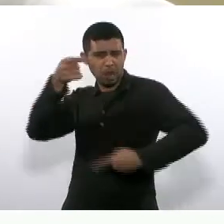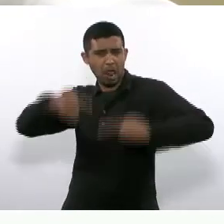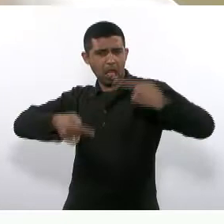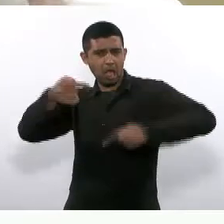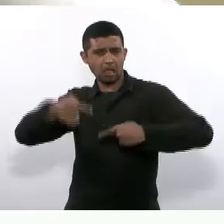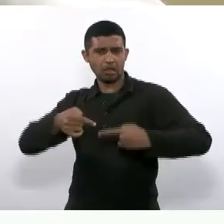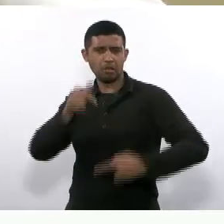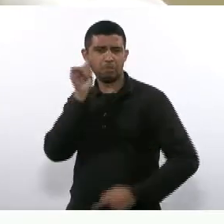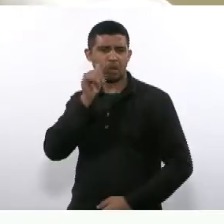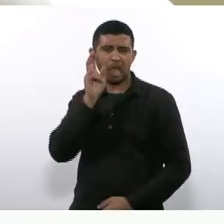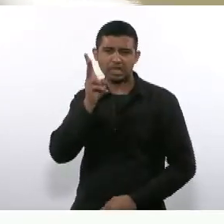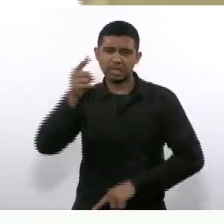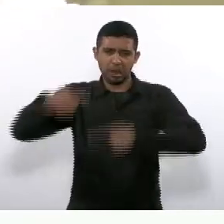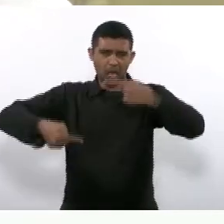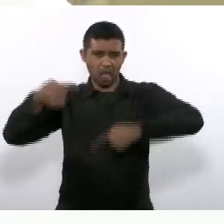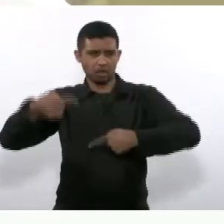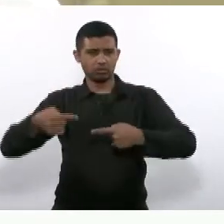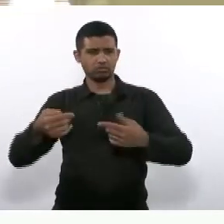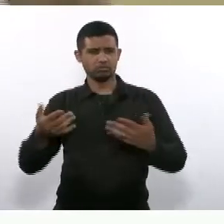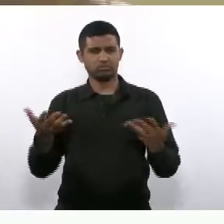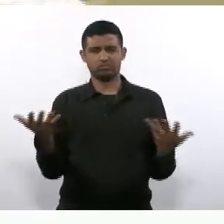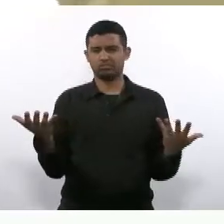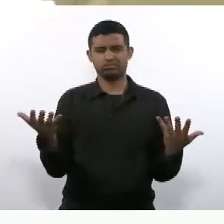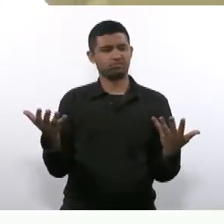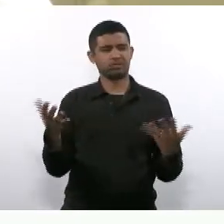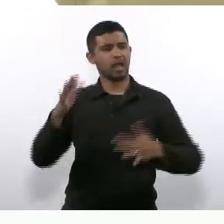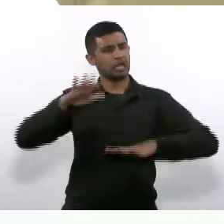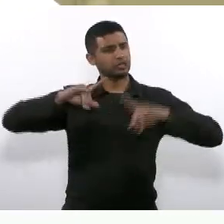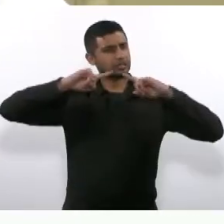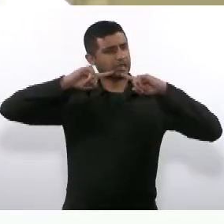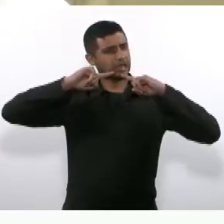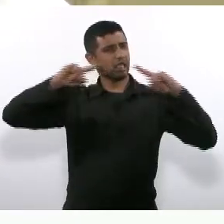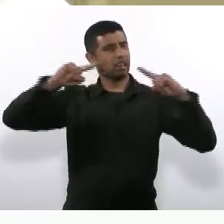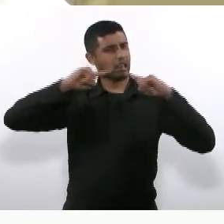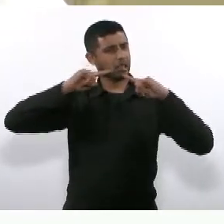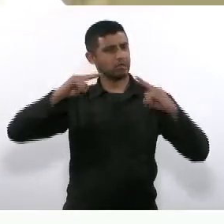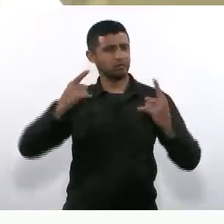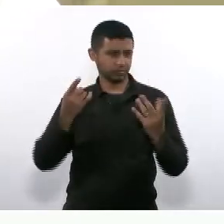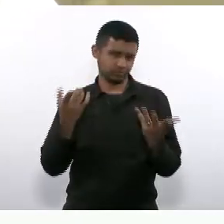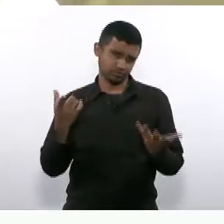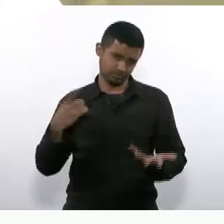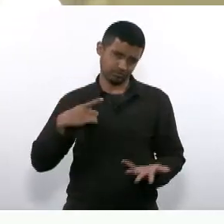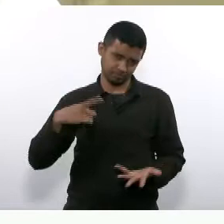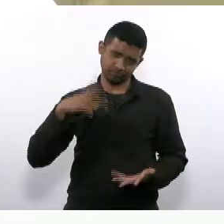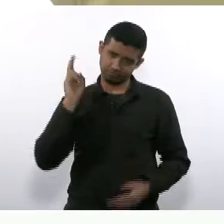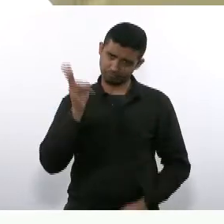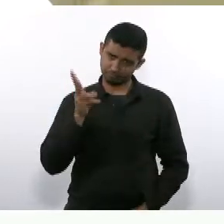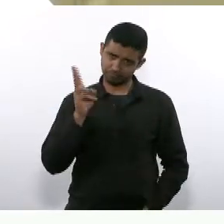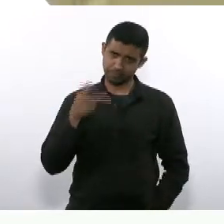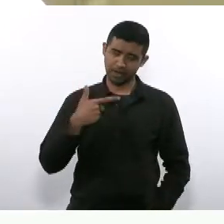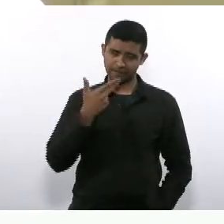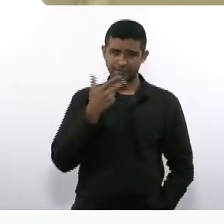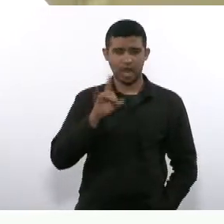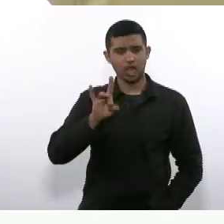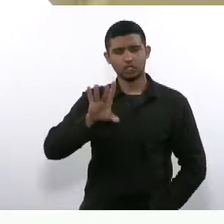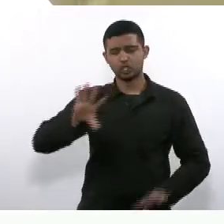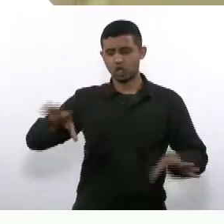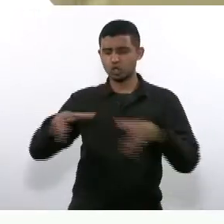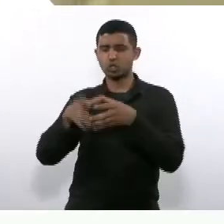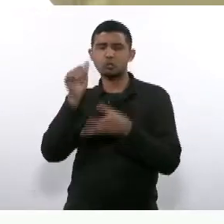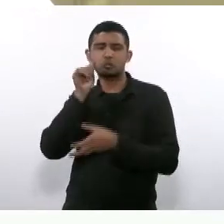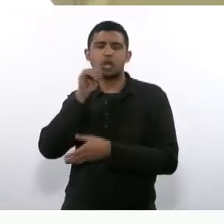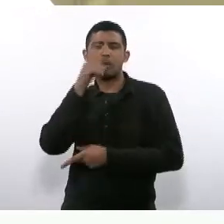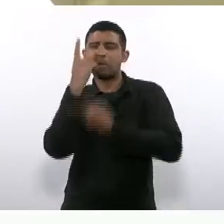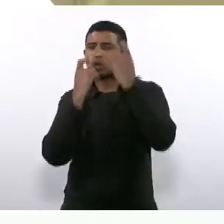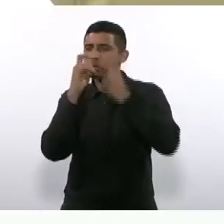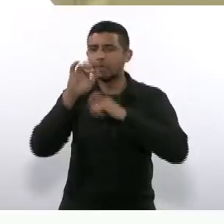mulheres sempre discutem, que é uma crítica, entre aspas, que se faz muito, né, como se só as mulheres dessem importância para esse